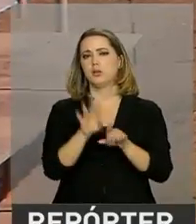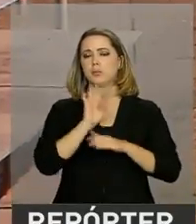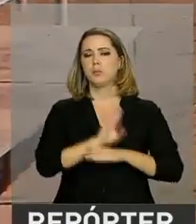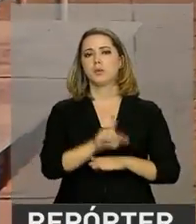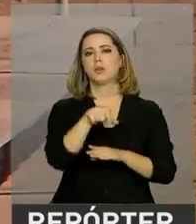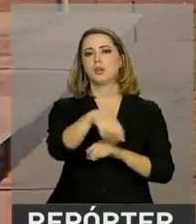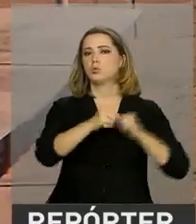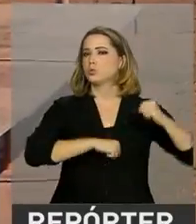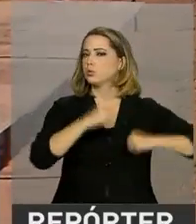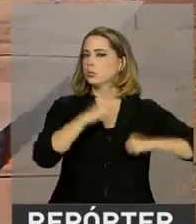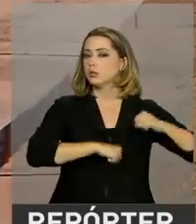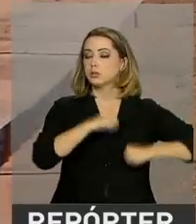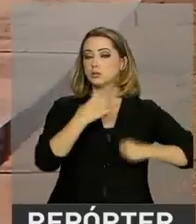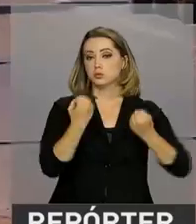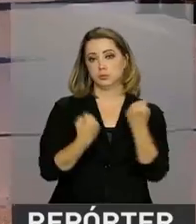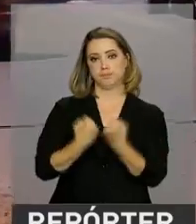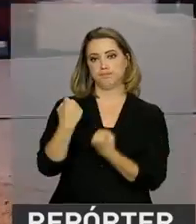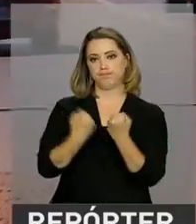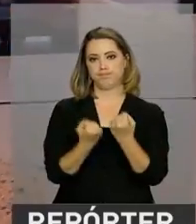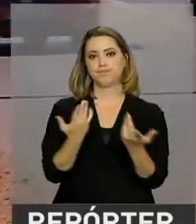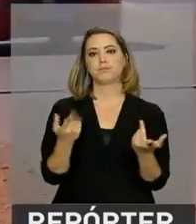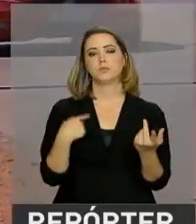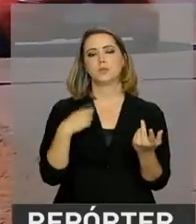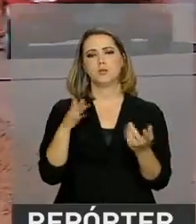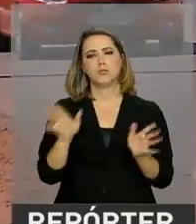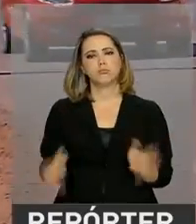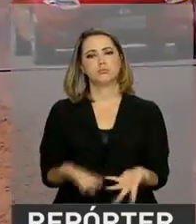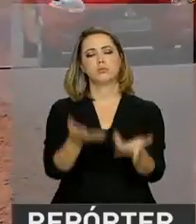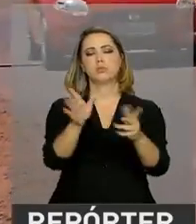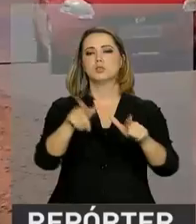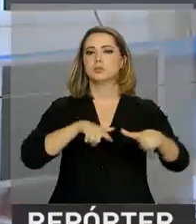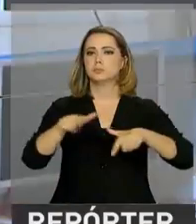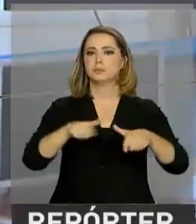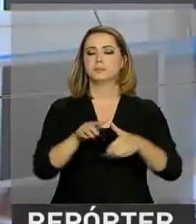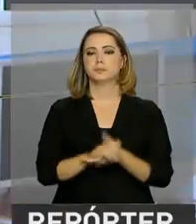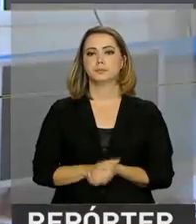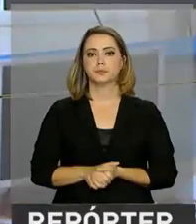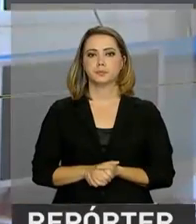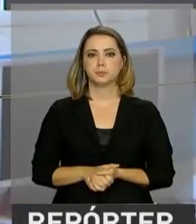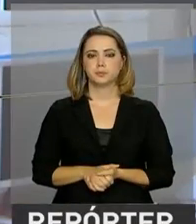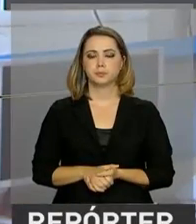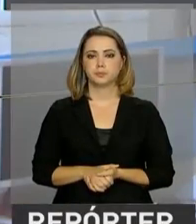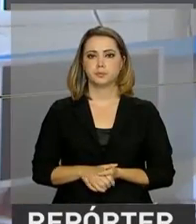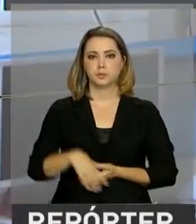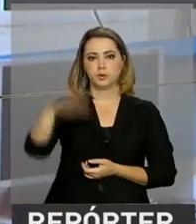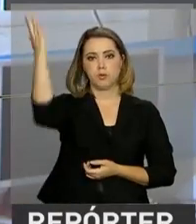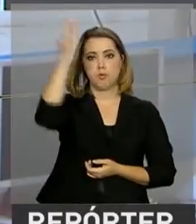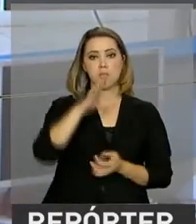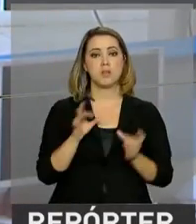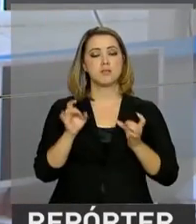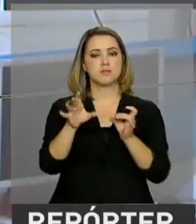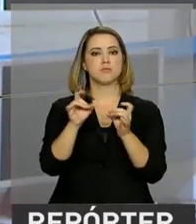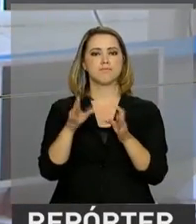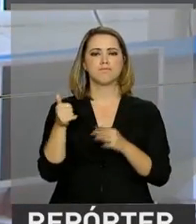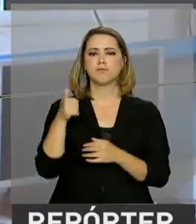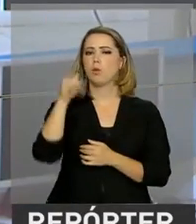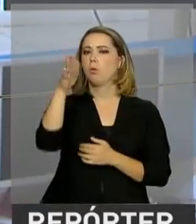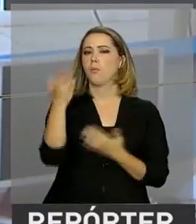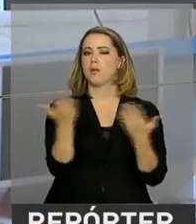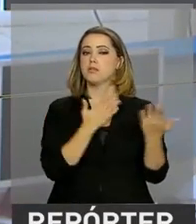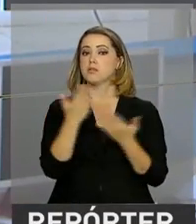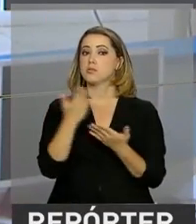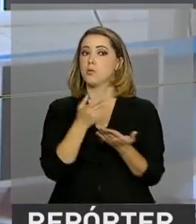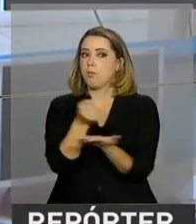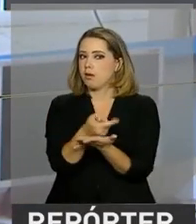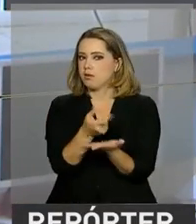a indústria automobilística com a geração de empregos o Brasil exportou mais do que importou